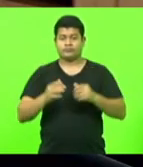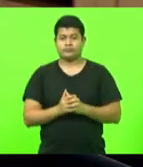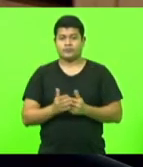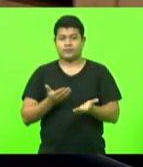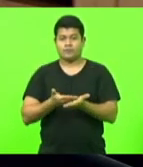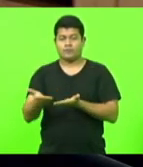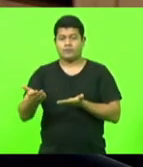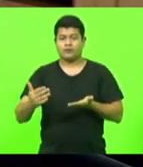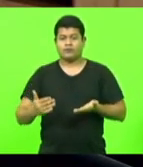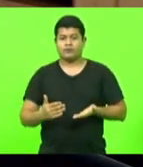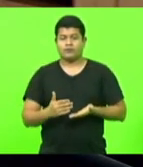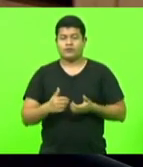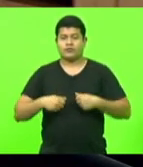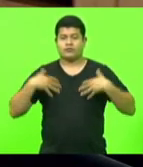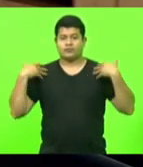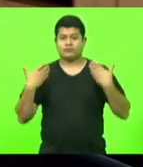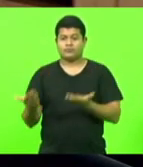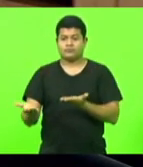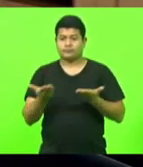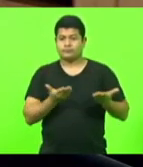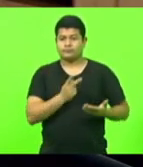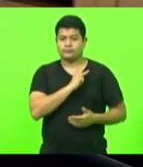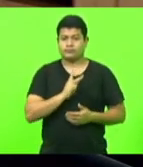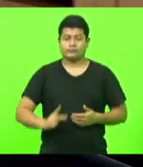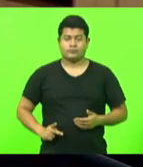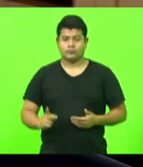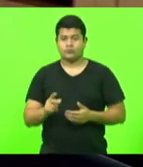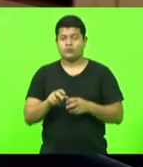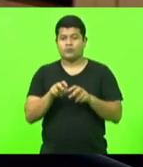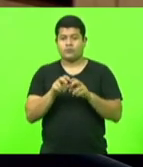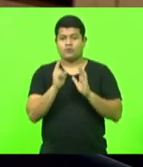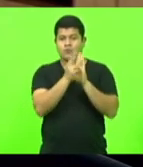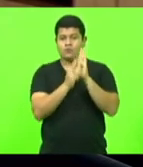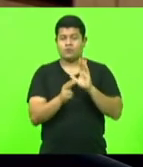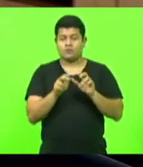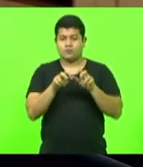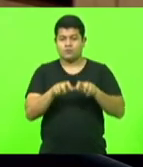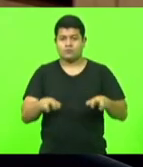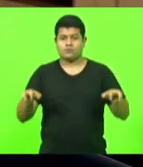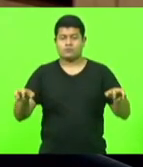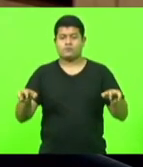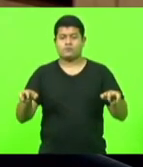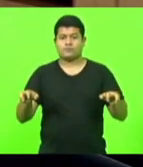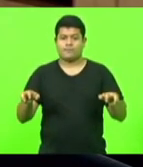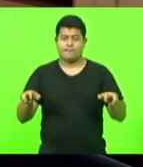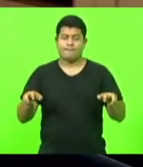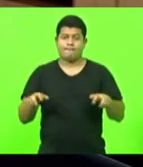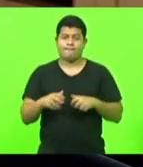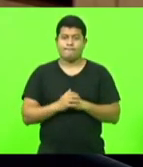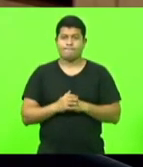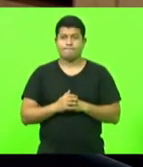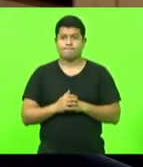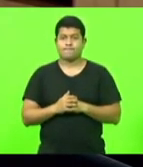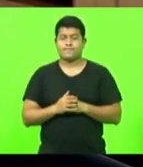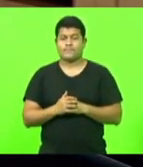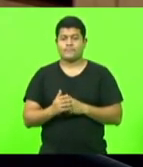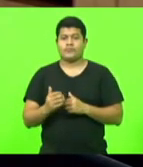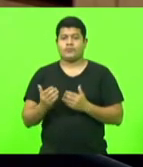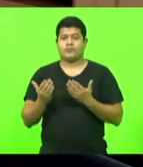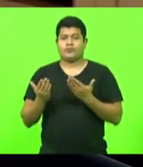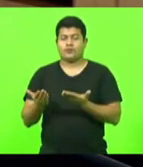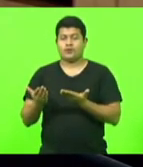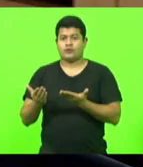início à solenidade, o Sr. Presidente convidou as seguintes autoridades, que foram nominadas para tomarem assento à mesa. Excelentíssimo Sr.